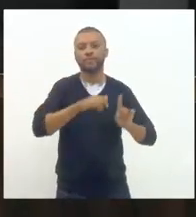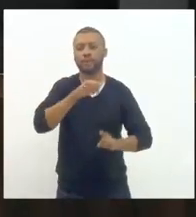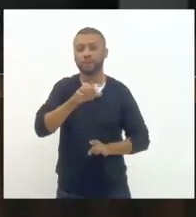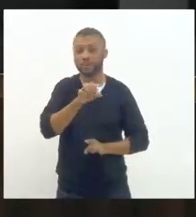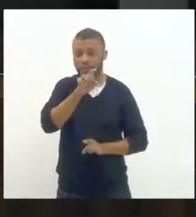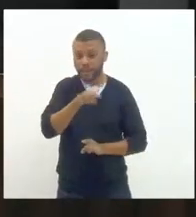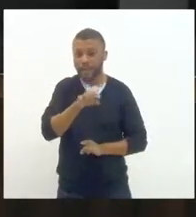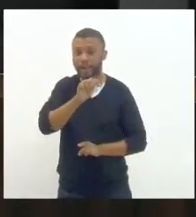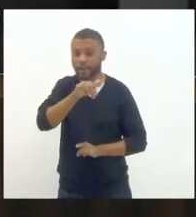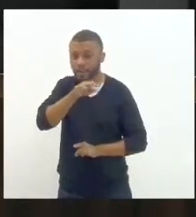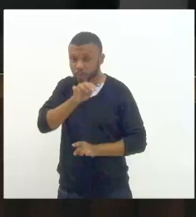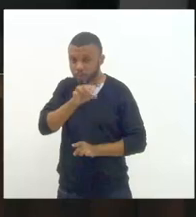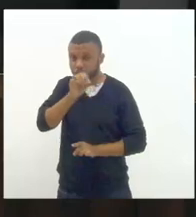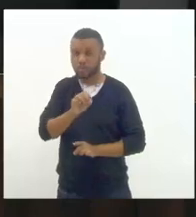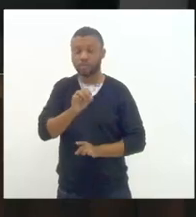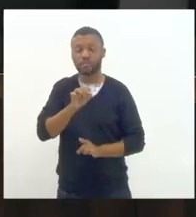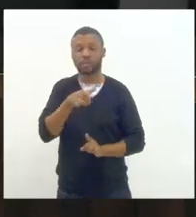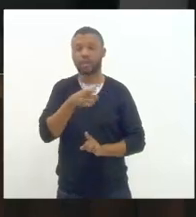Brito, presidente